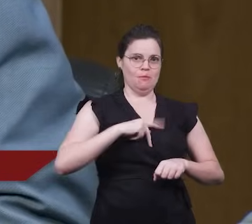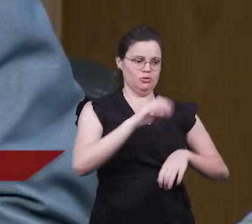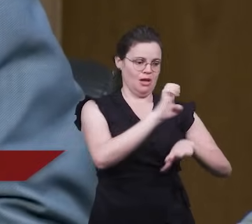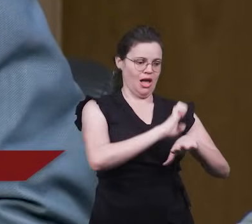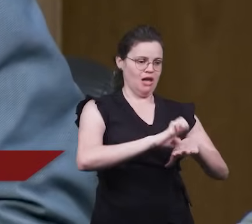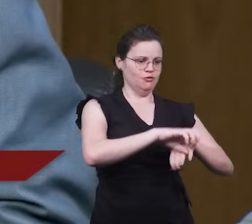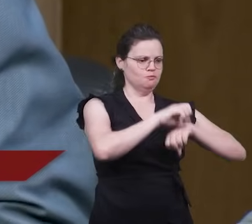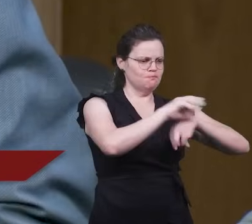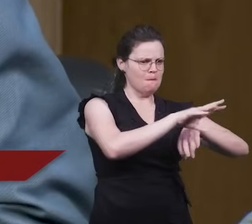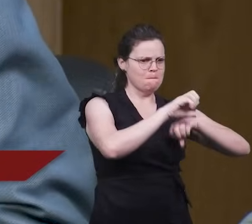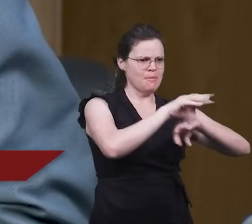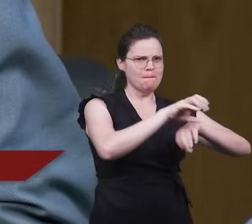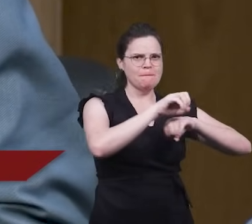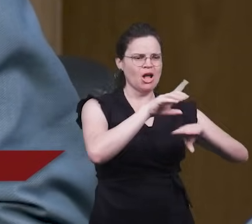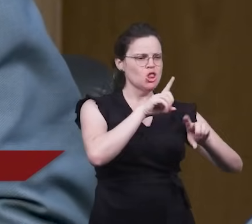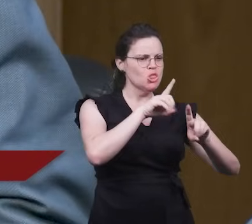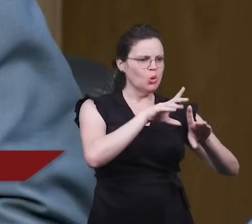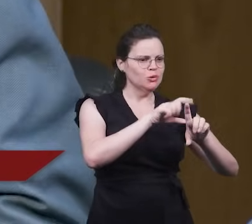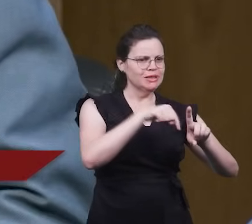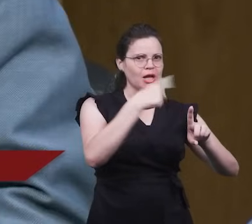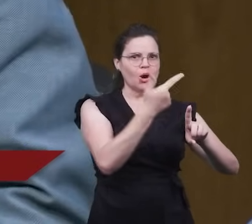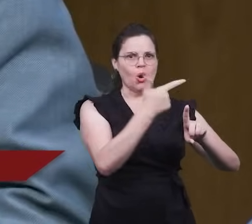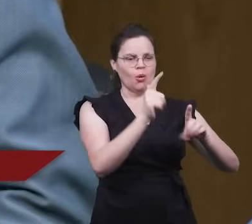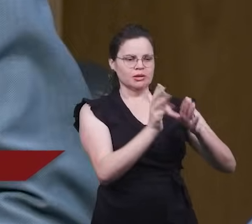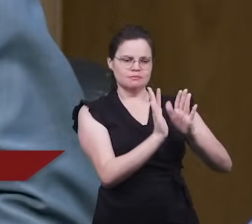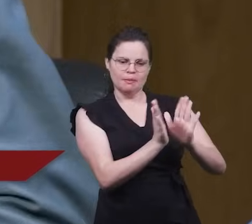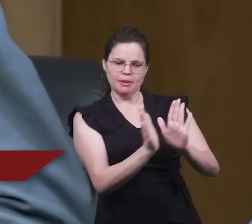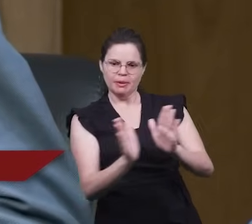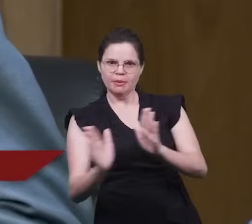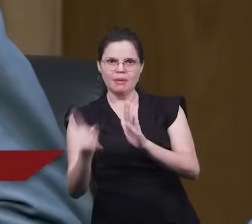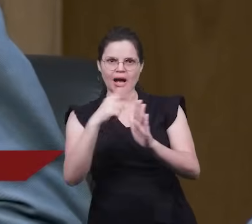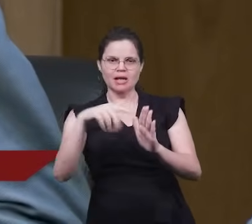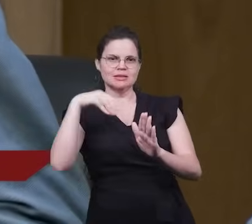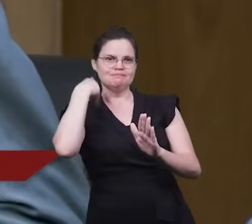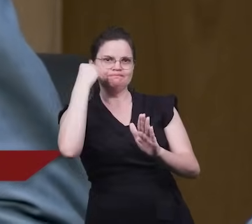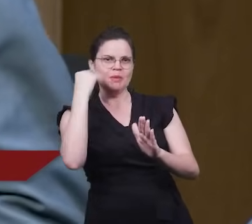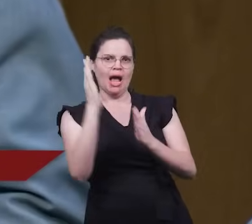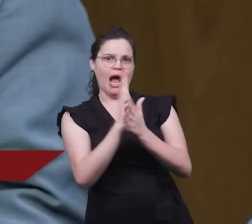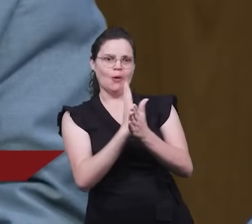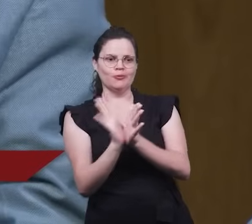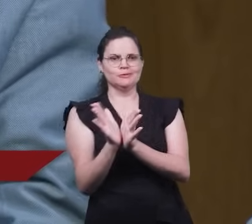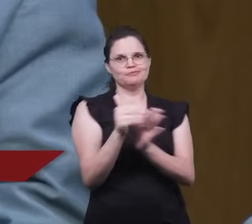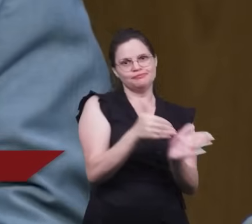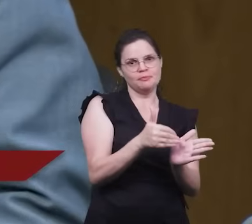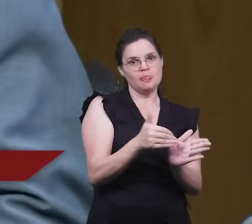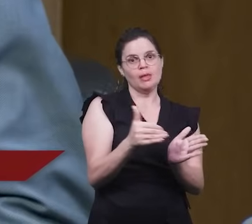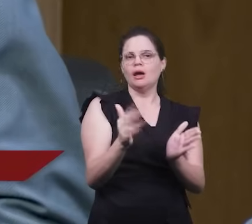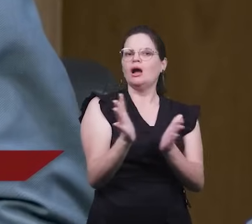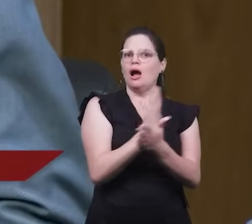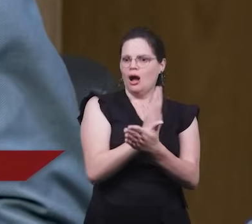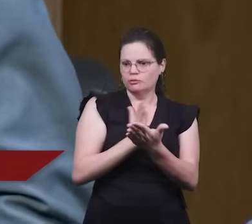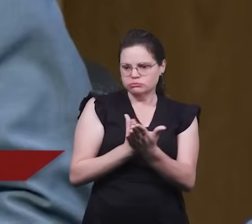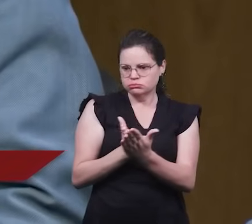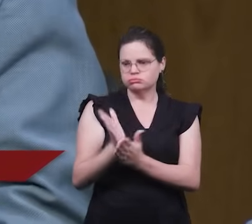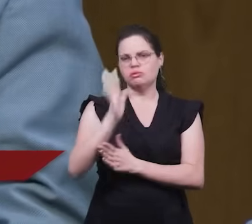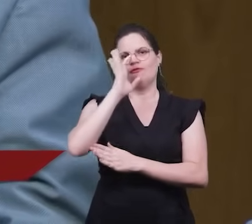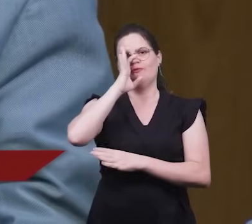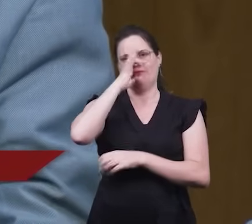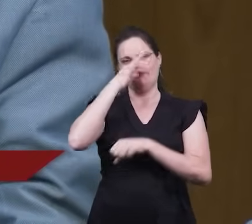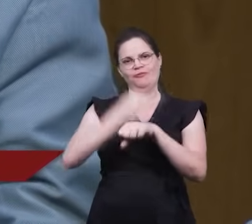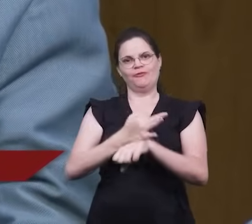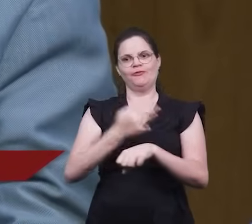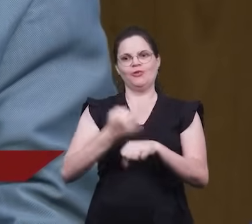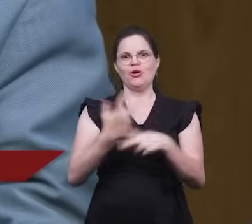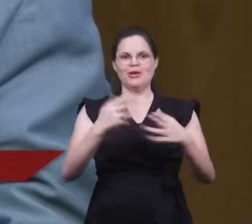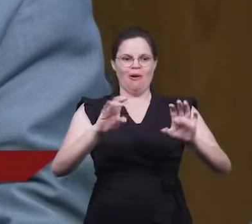foi não só vivida, mas foi morrida. Foi levada à morte